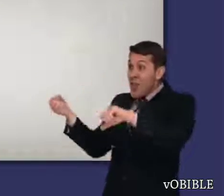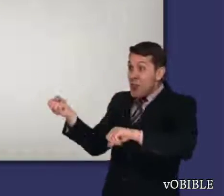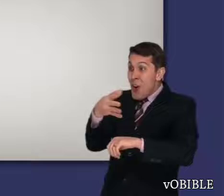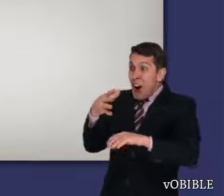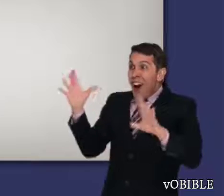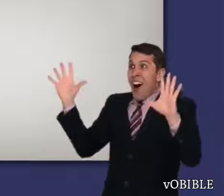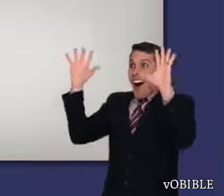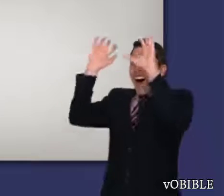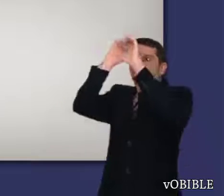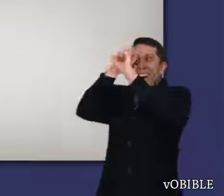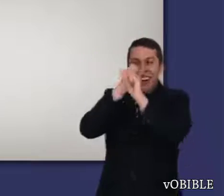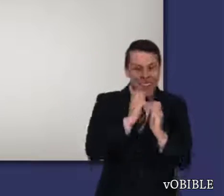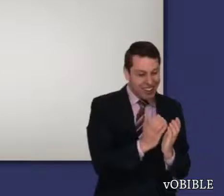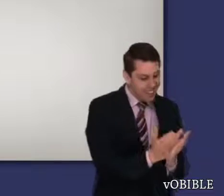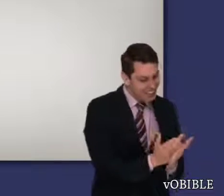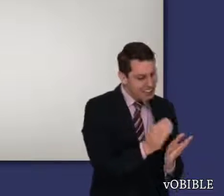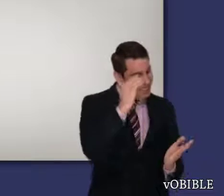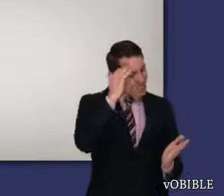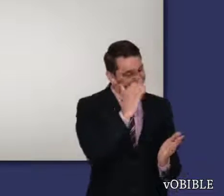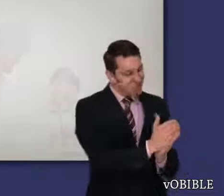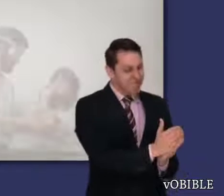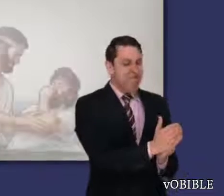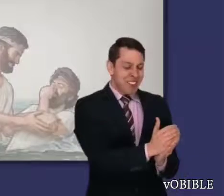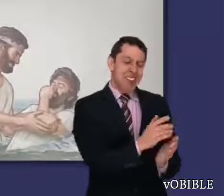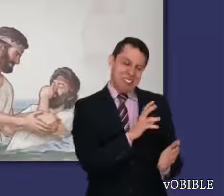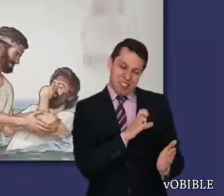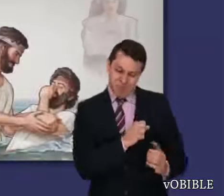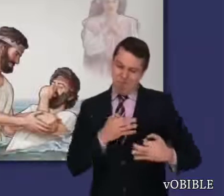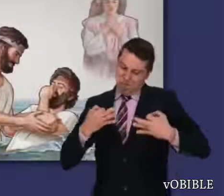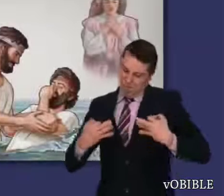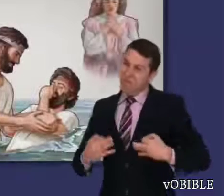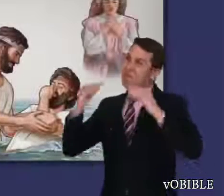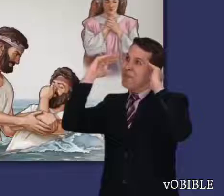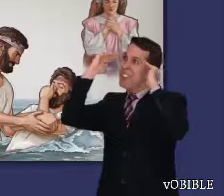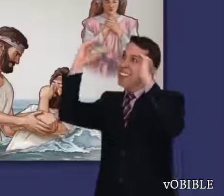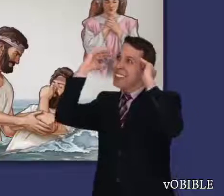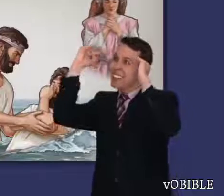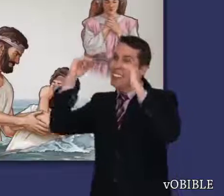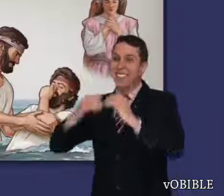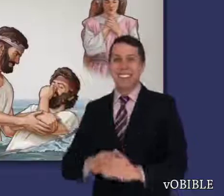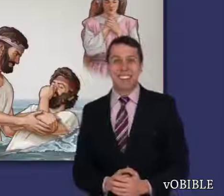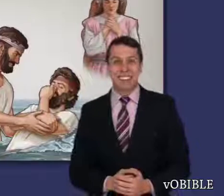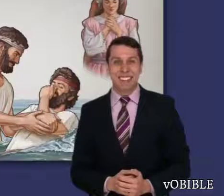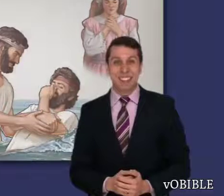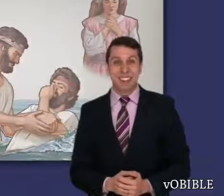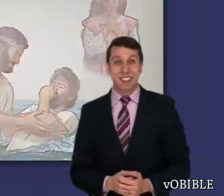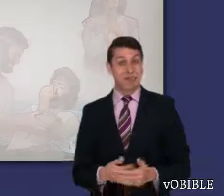Até isso acontecer, os servos de Deus precisam se apegar às Escrituras e se empenhar em atos de devoção a Deus.